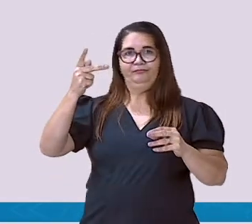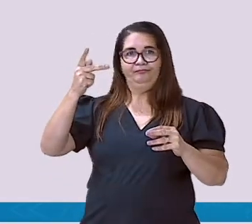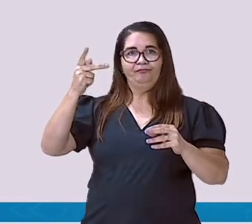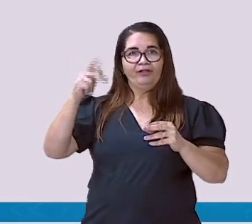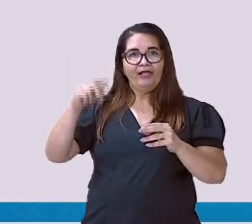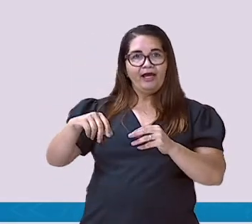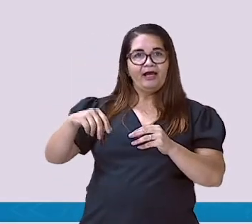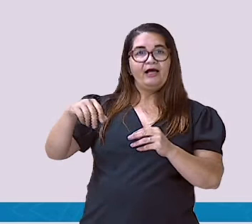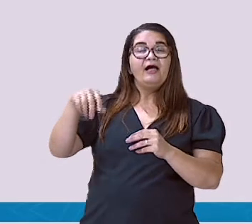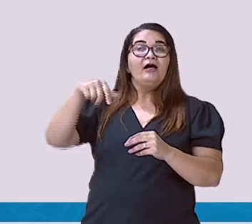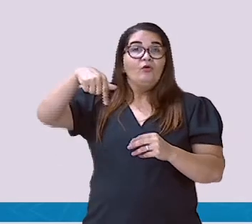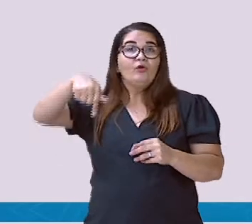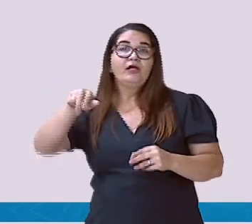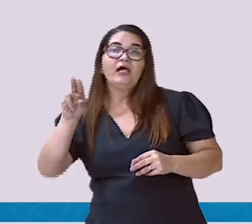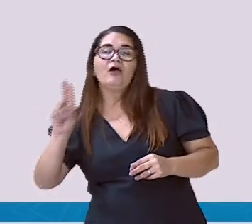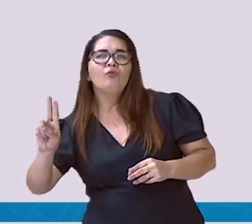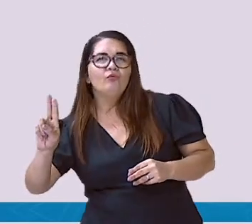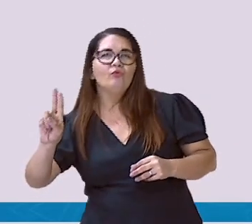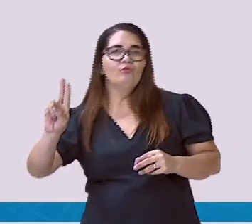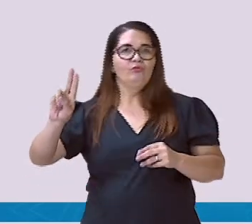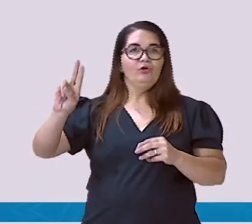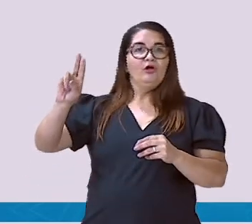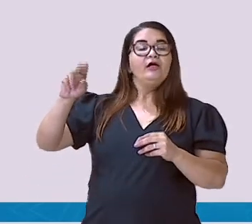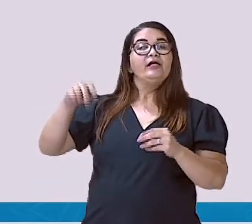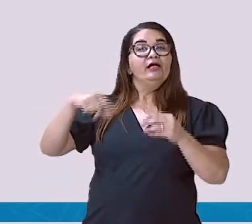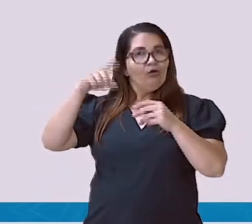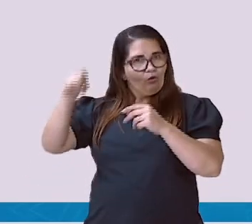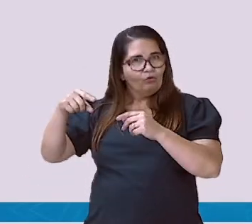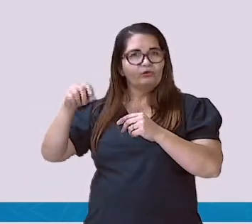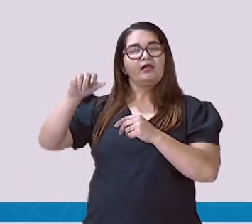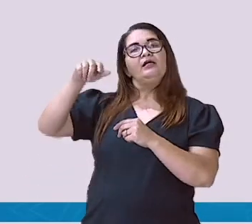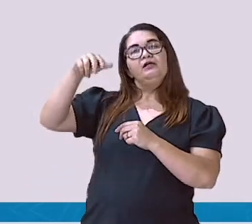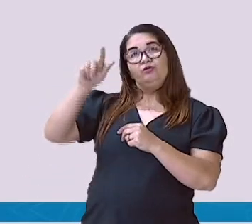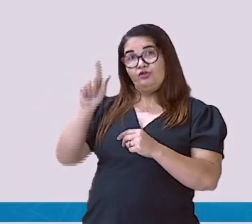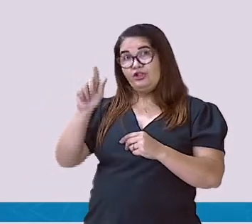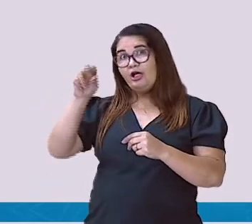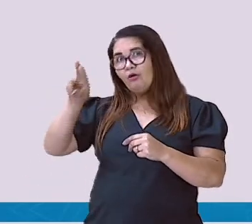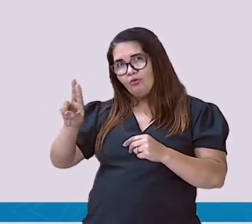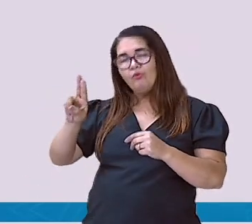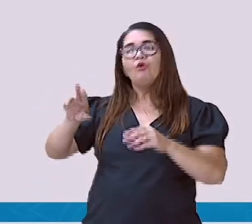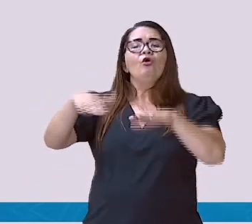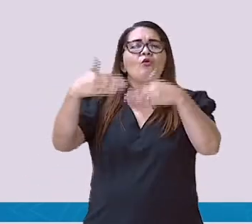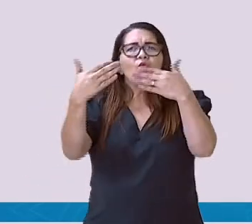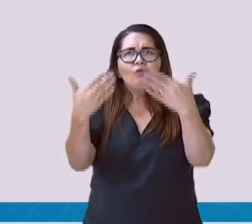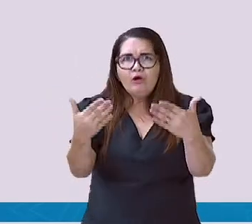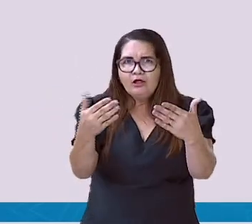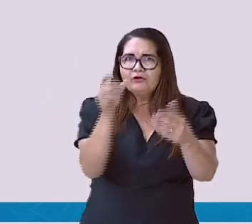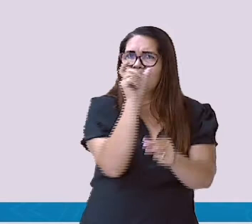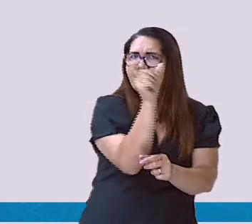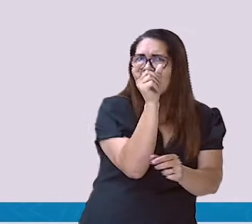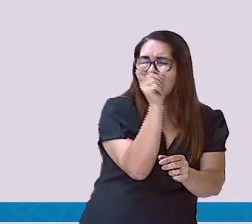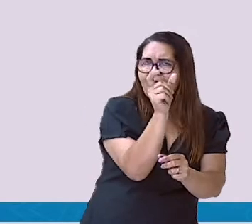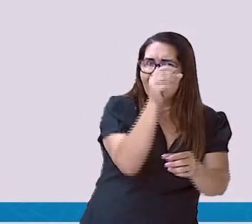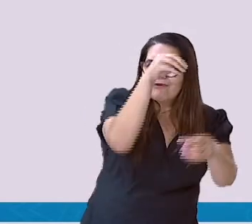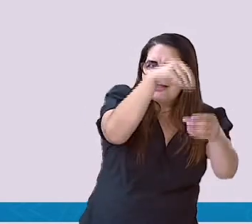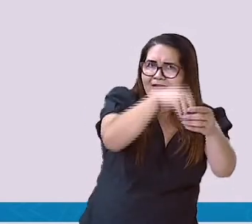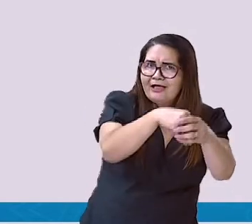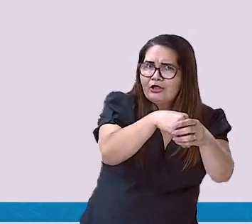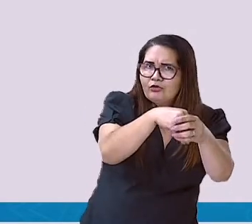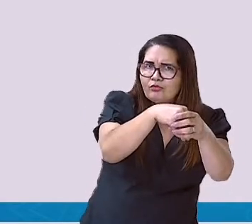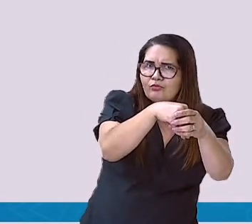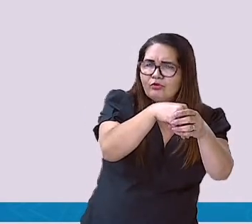tiver essas letras juntas com a escrita uma após a